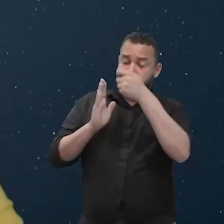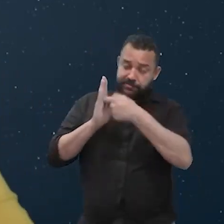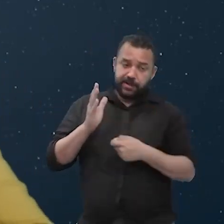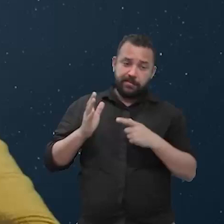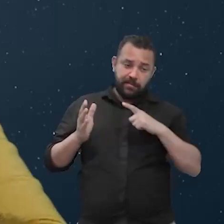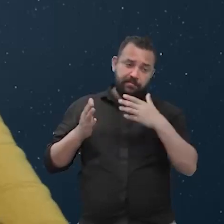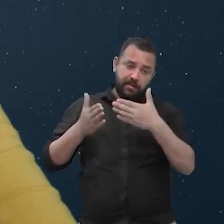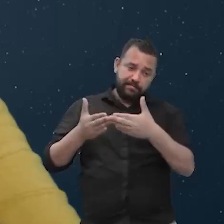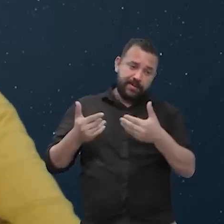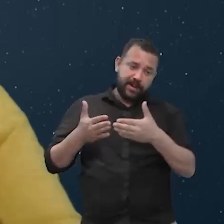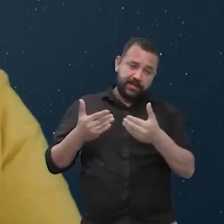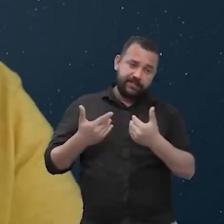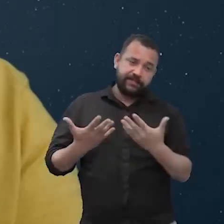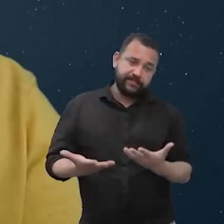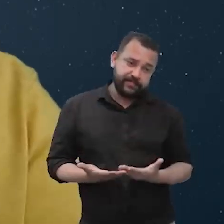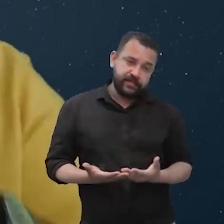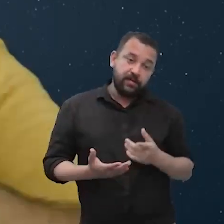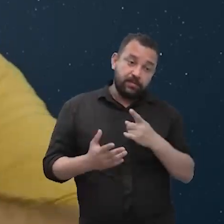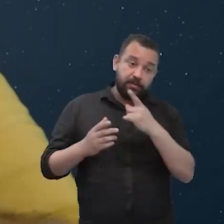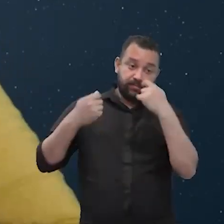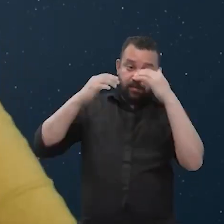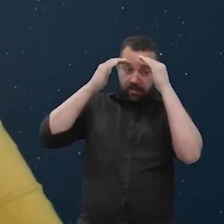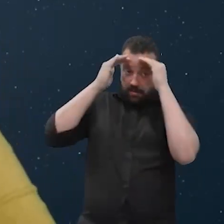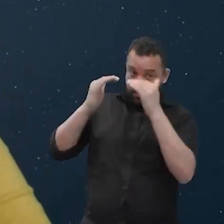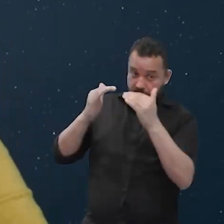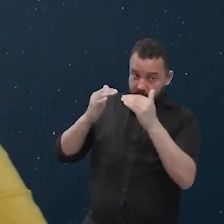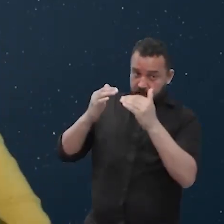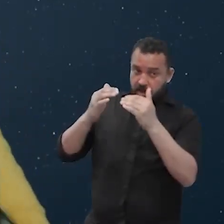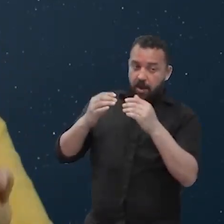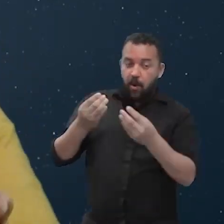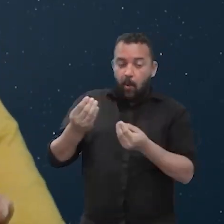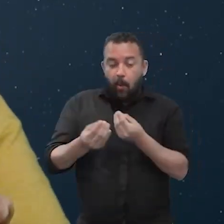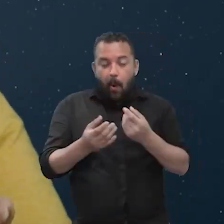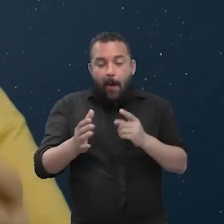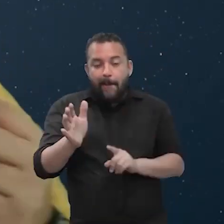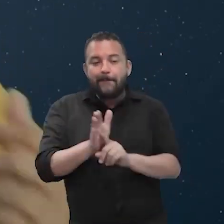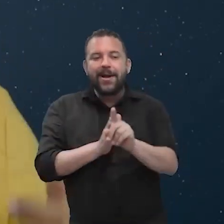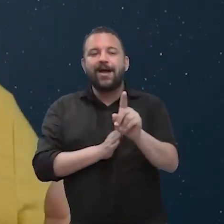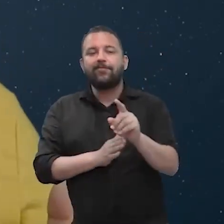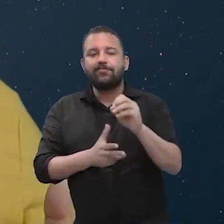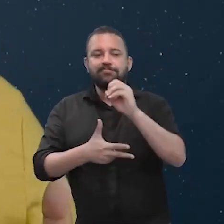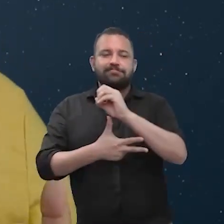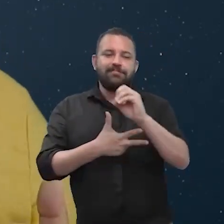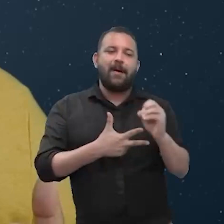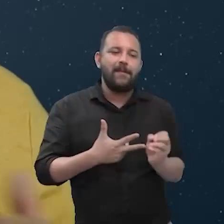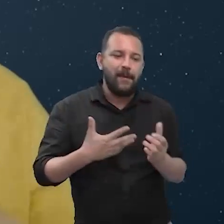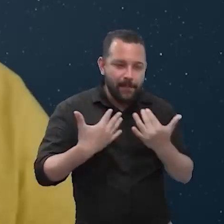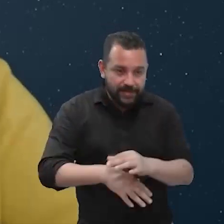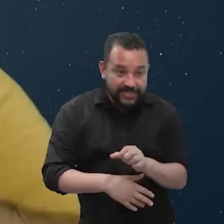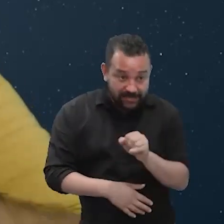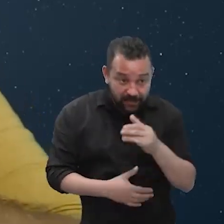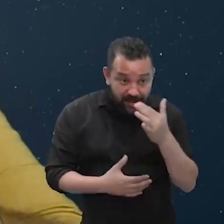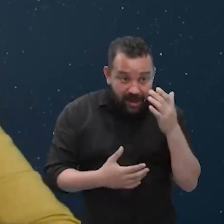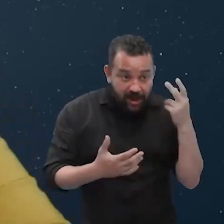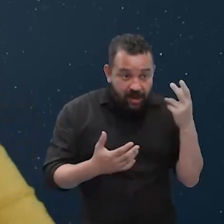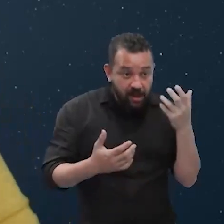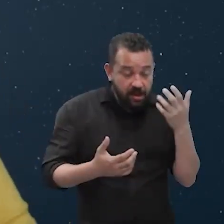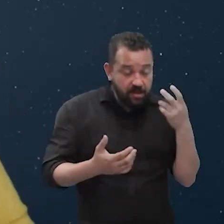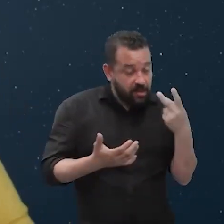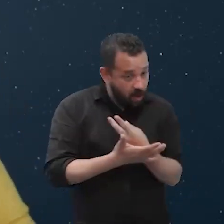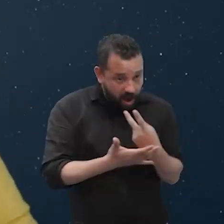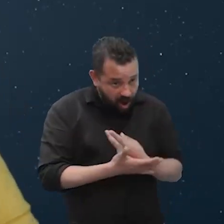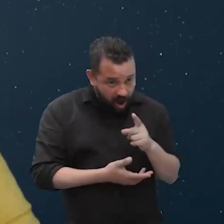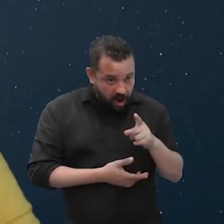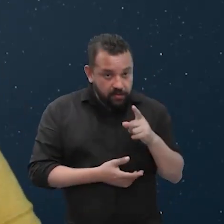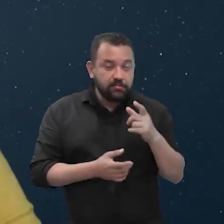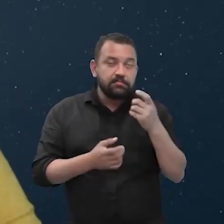verso. Então você vai ter que respeitar o comando da questão. Por isso que eu sempre digo, para não errar a questão do Enem, você tem que entender o